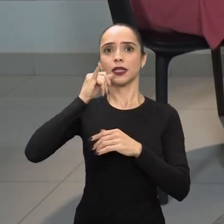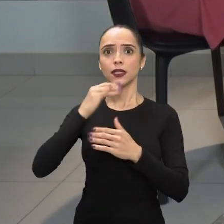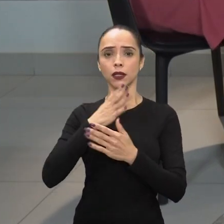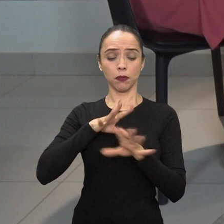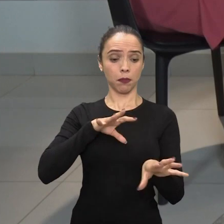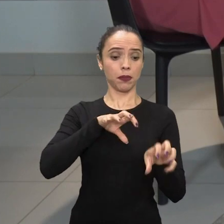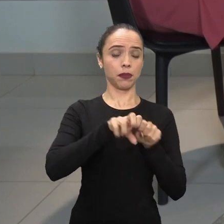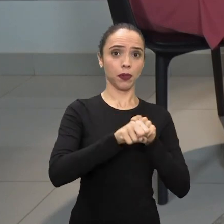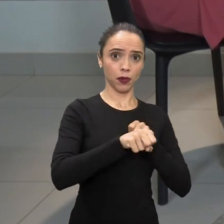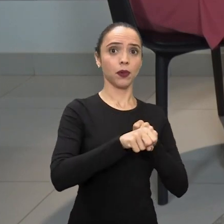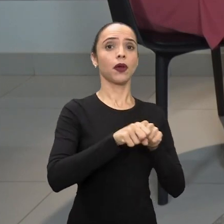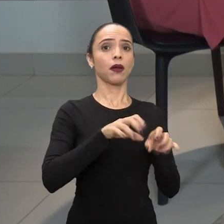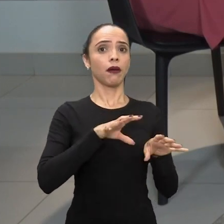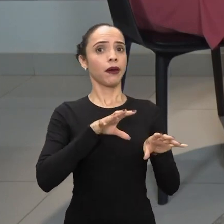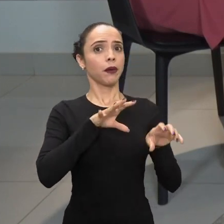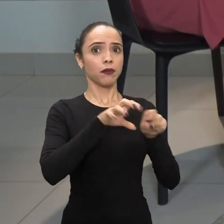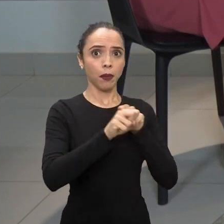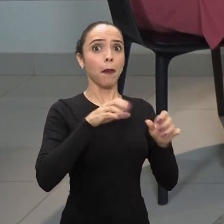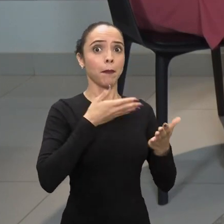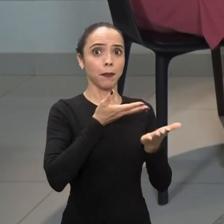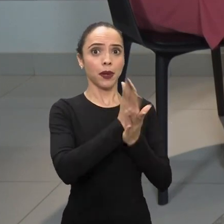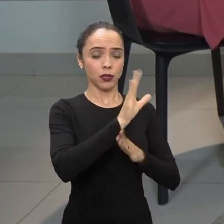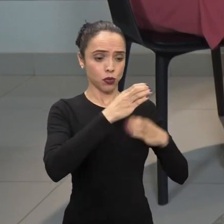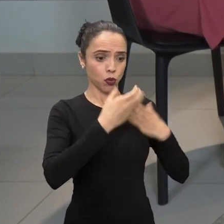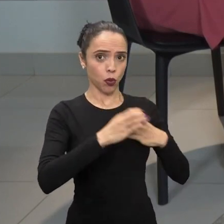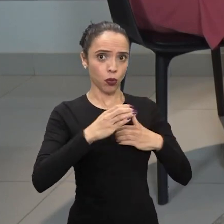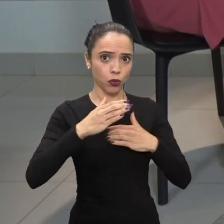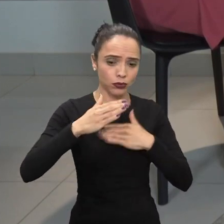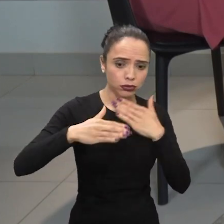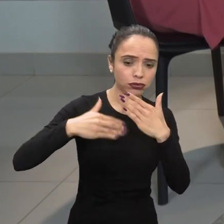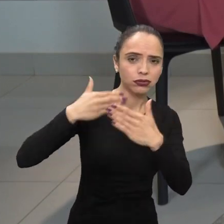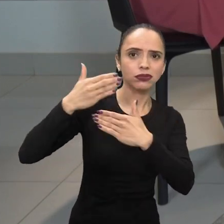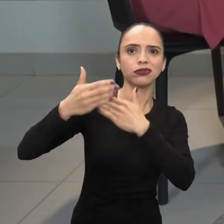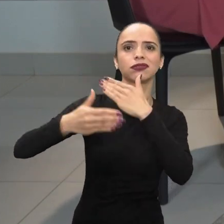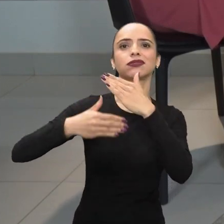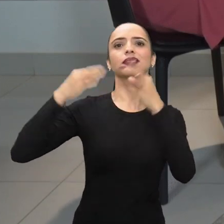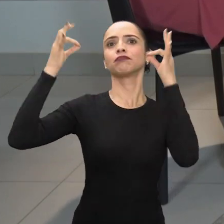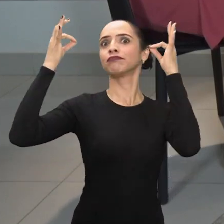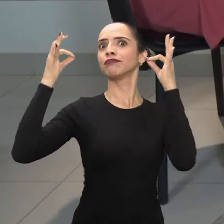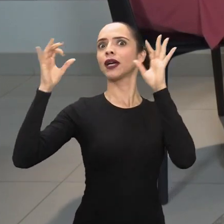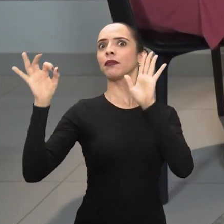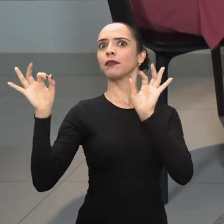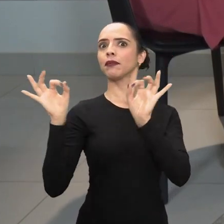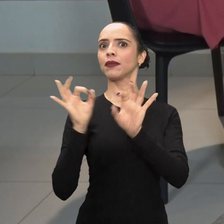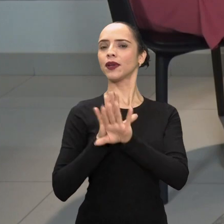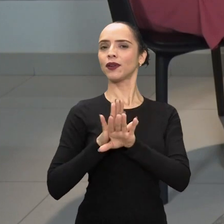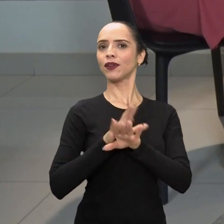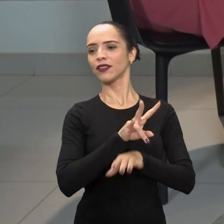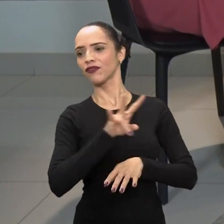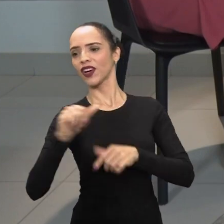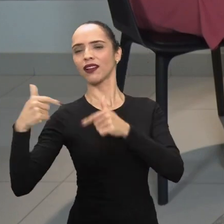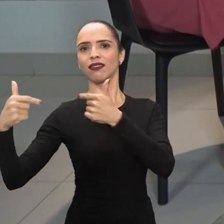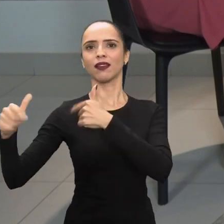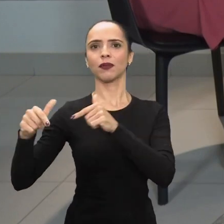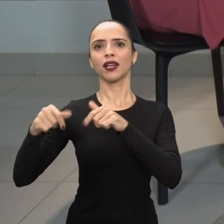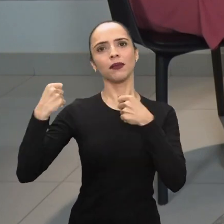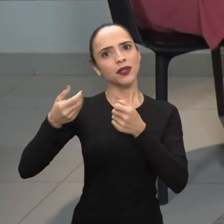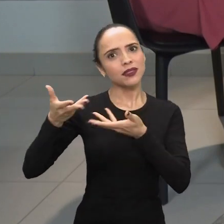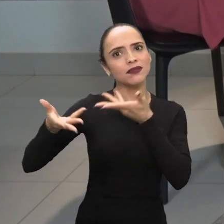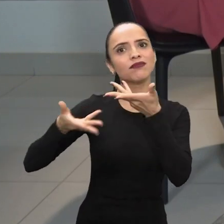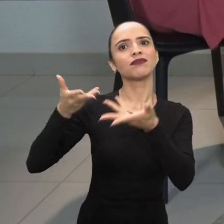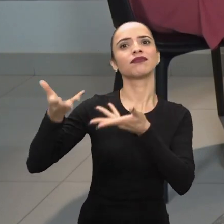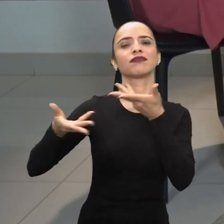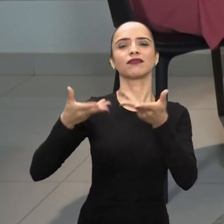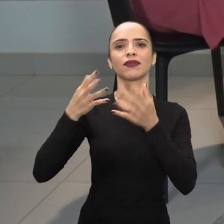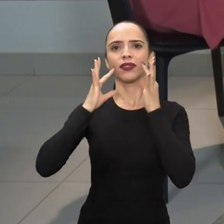formação a execução da polícia entender o momento que o policial vai precisar se afastar porque não tá bem porque o trauma que ele sofreu em uma ação